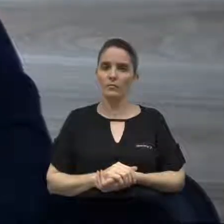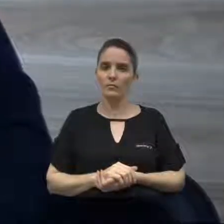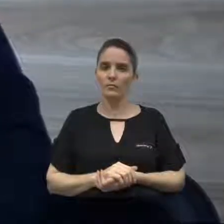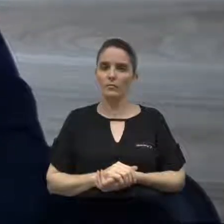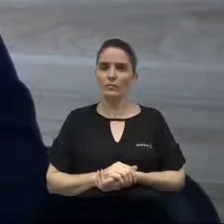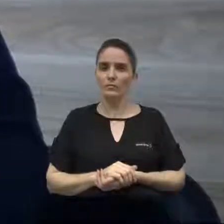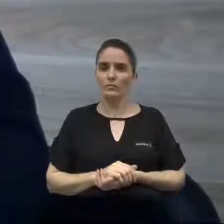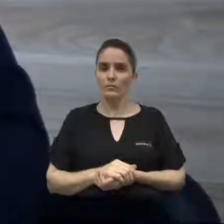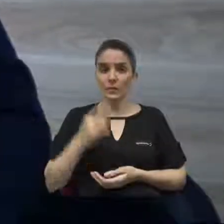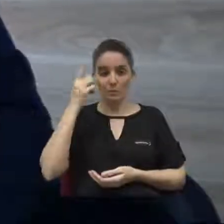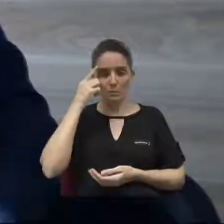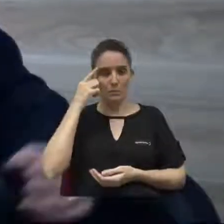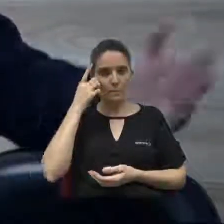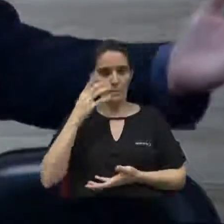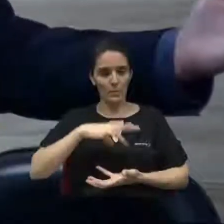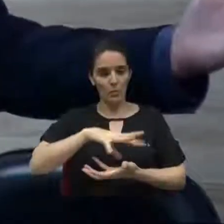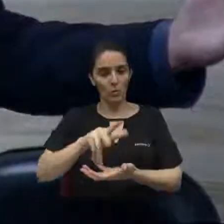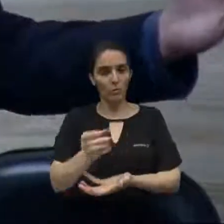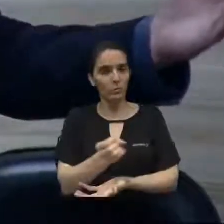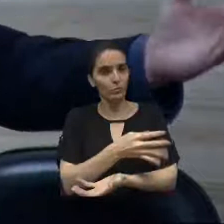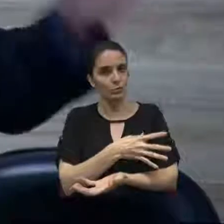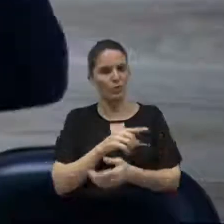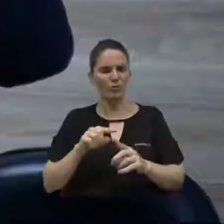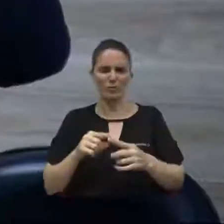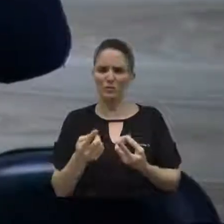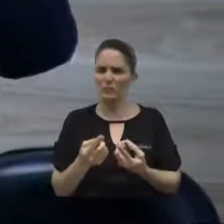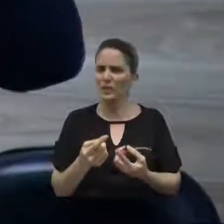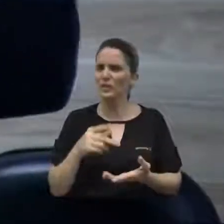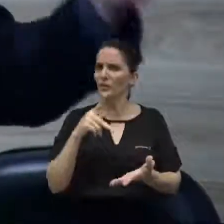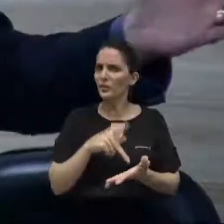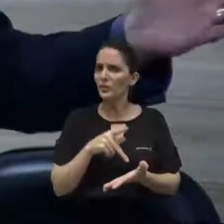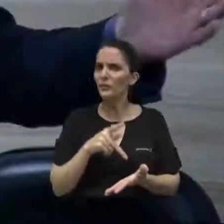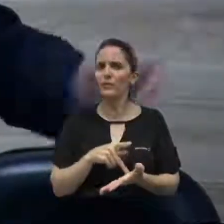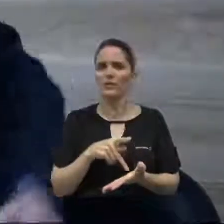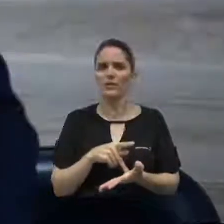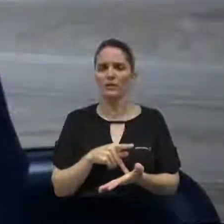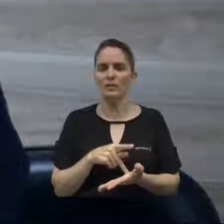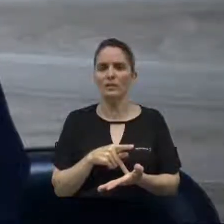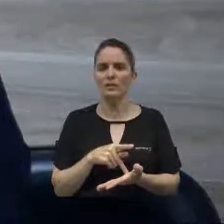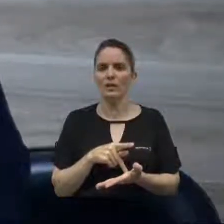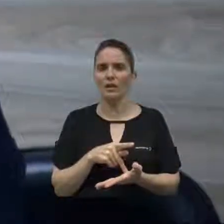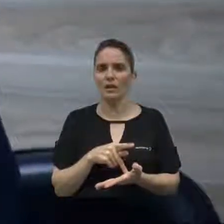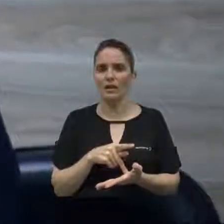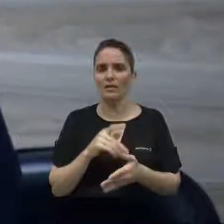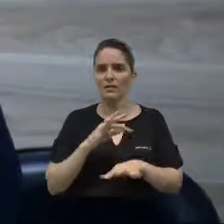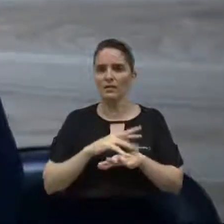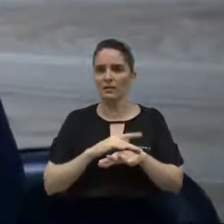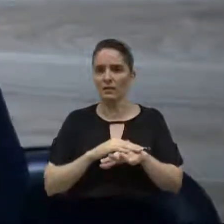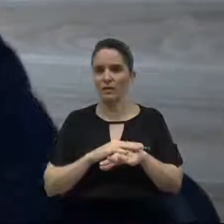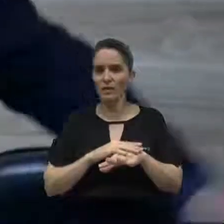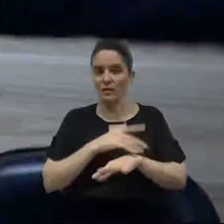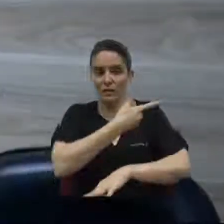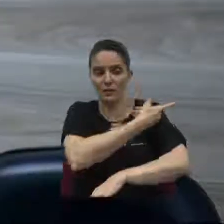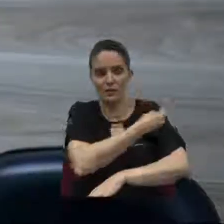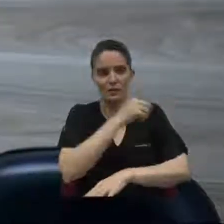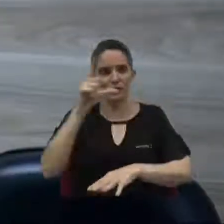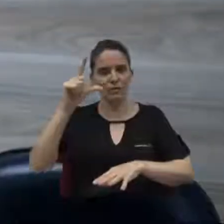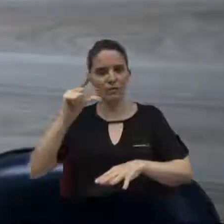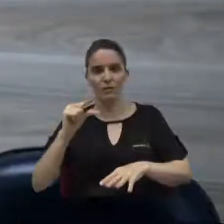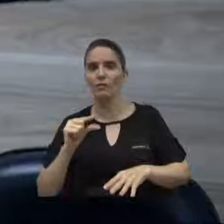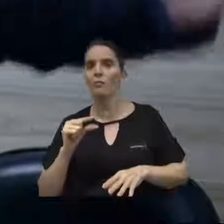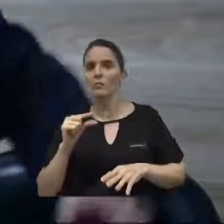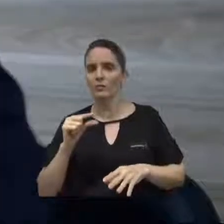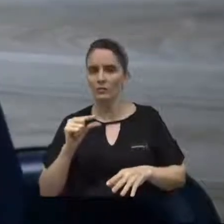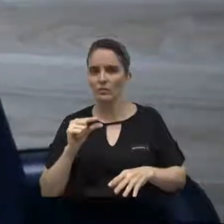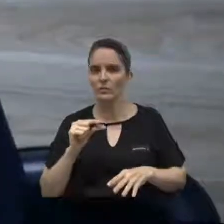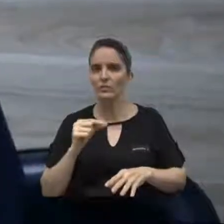caminha para a modernidade, mas olha, realmente diminuiu o número de crianças vacinadas. Sobraram